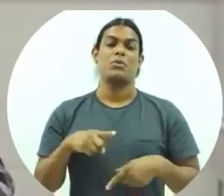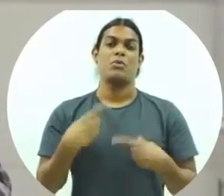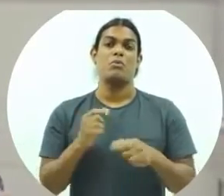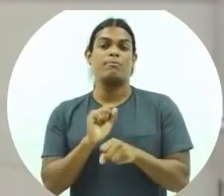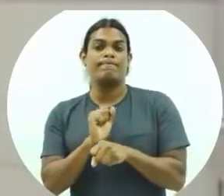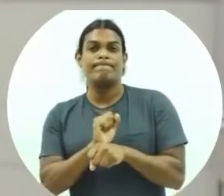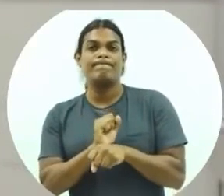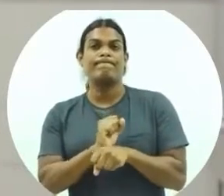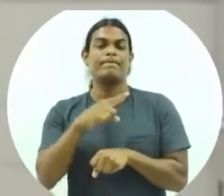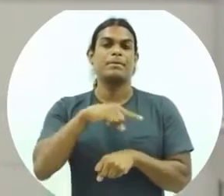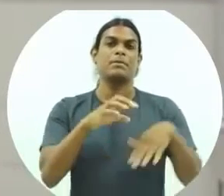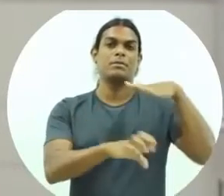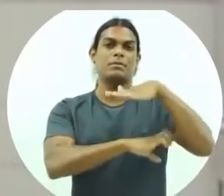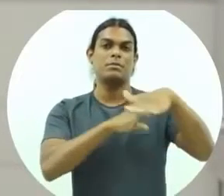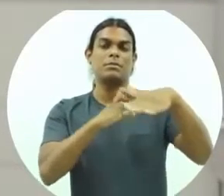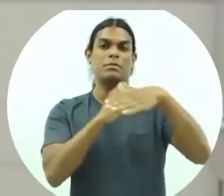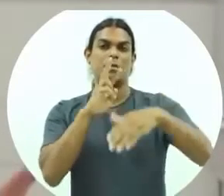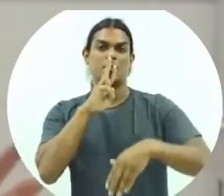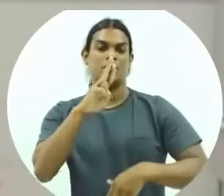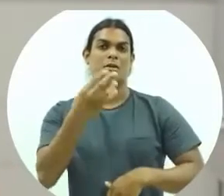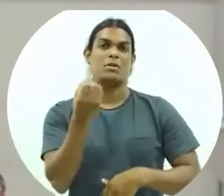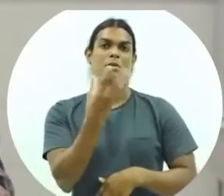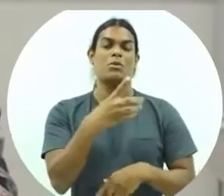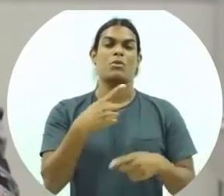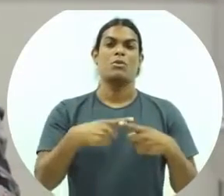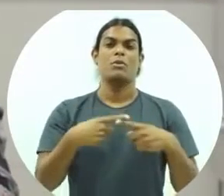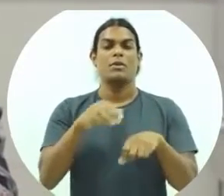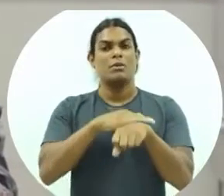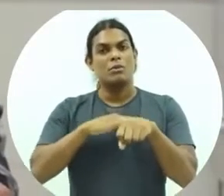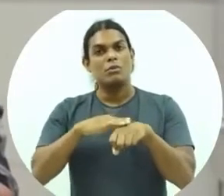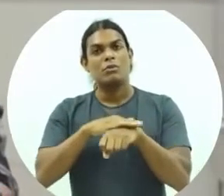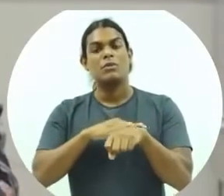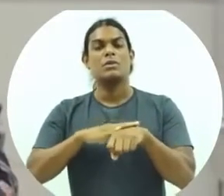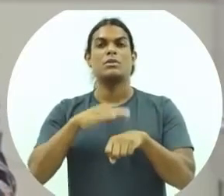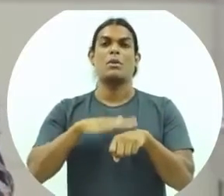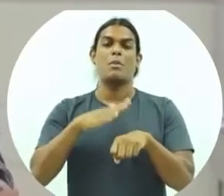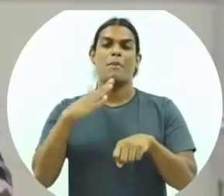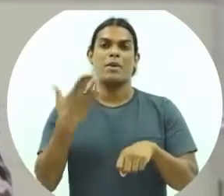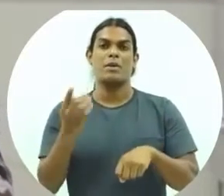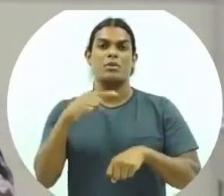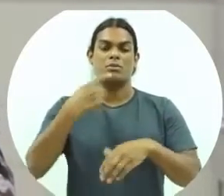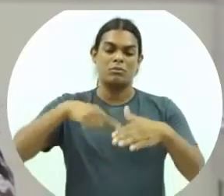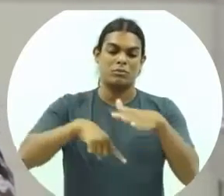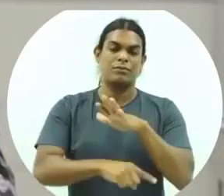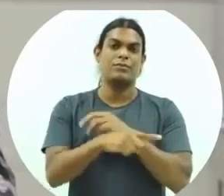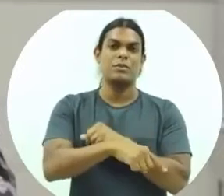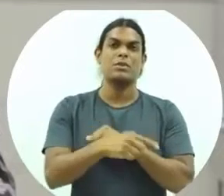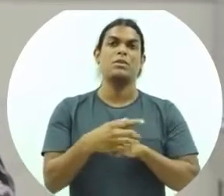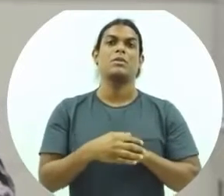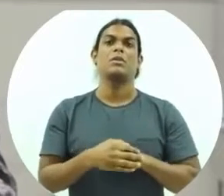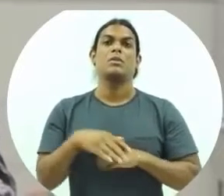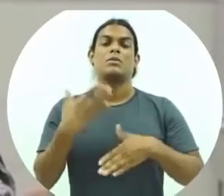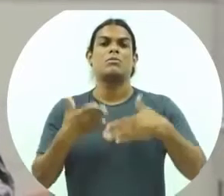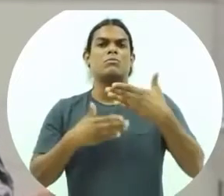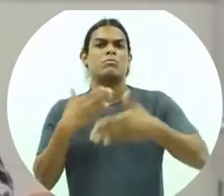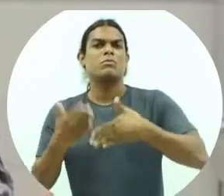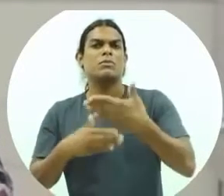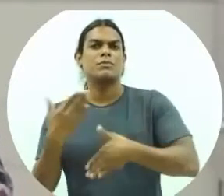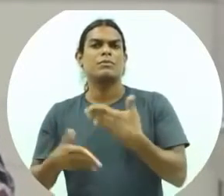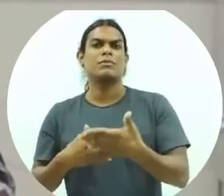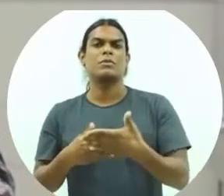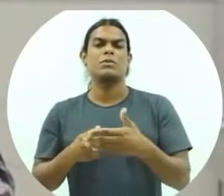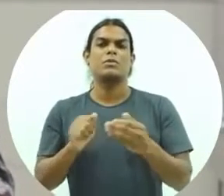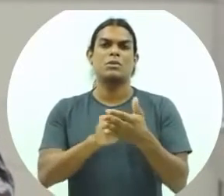pela organização para o alcance de resultados. Por isso que a gente vai falar um pouco mais hoje sobre desempenho, entender qual